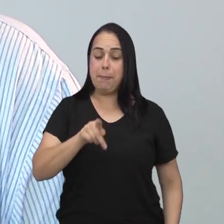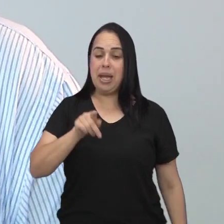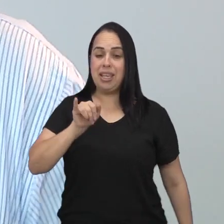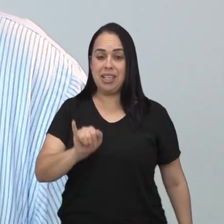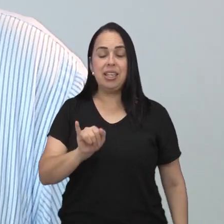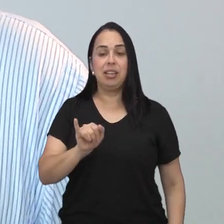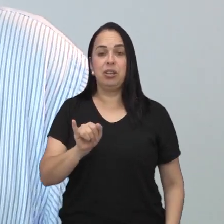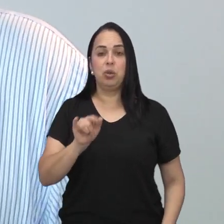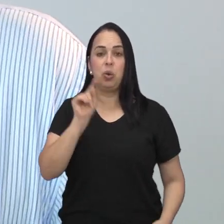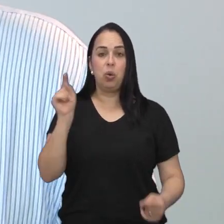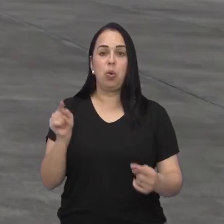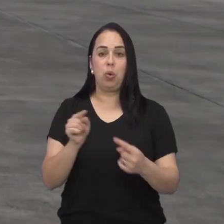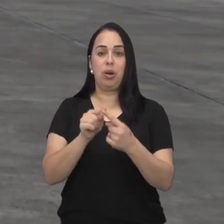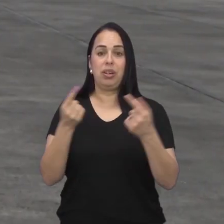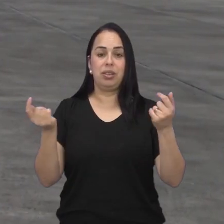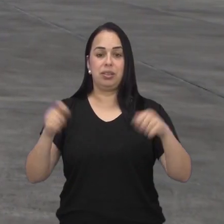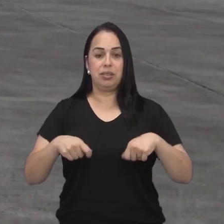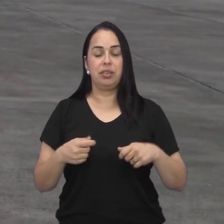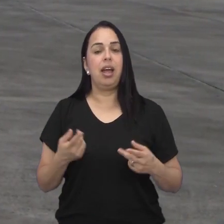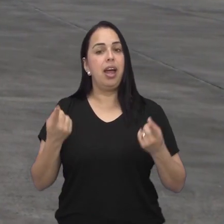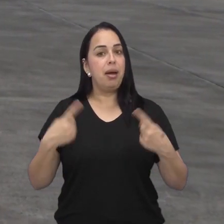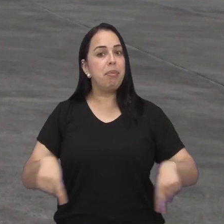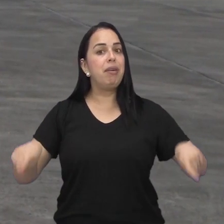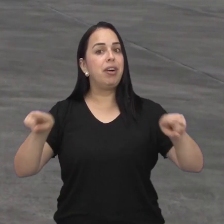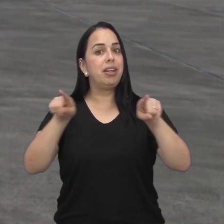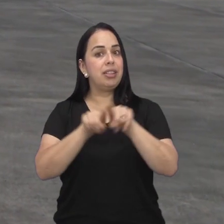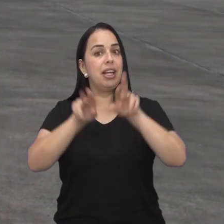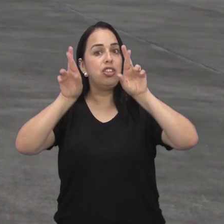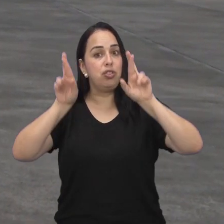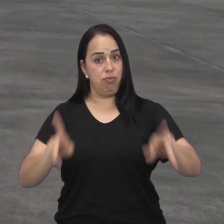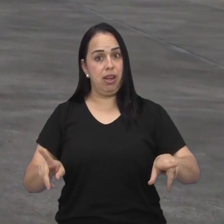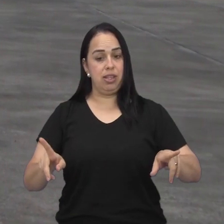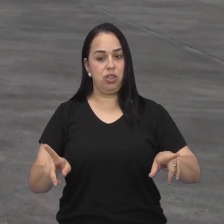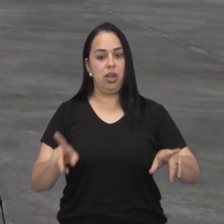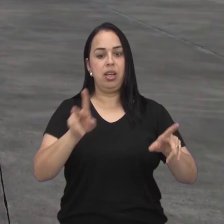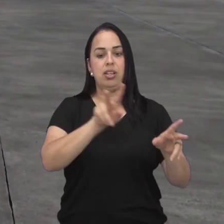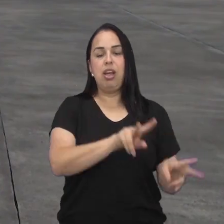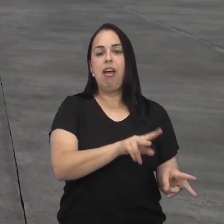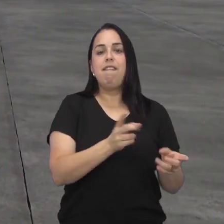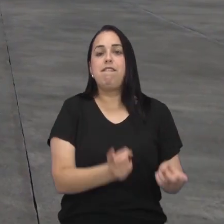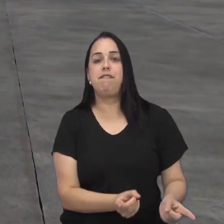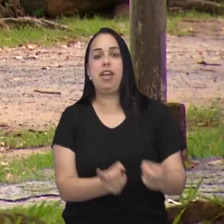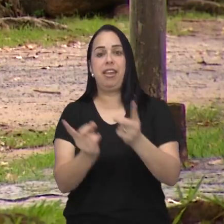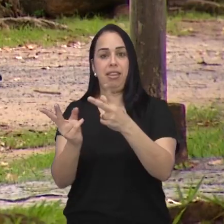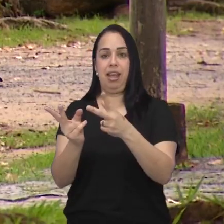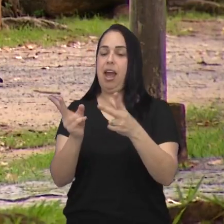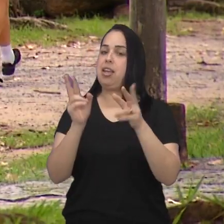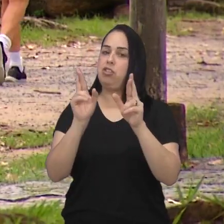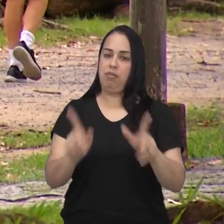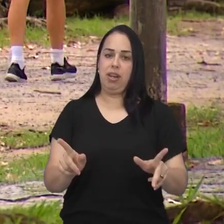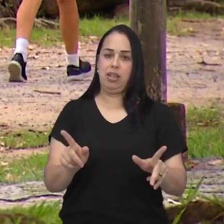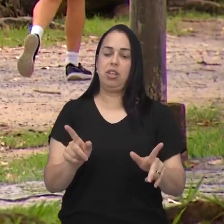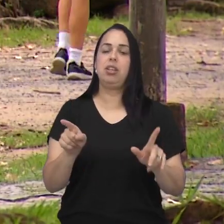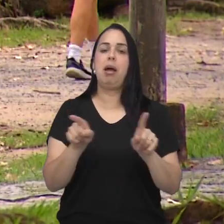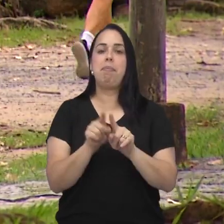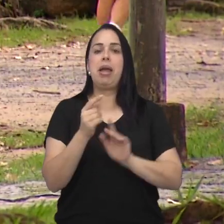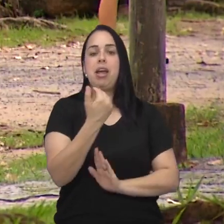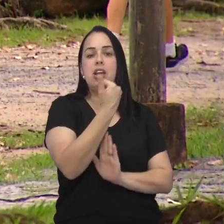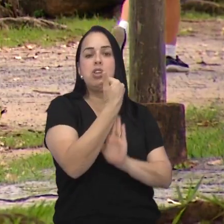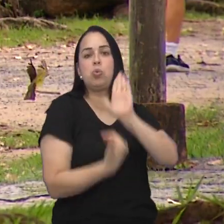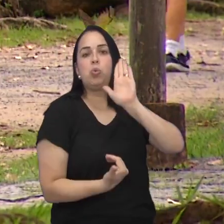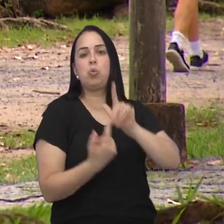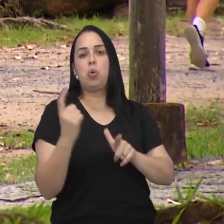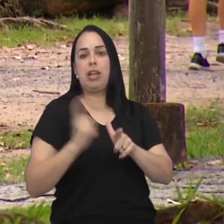o PPI ele estabelece isso. Esse tipo de parceria é diferente de uma privatização e ajuda a reduzir o